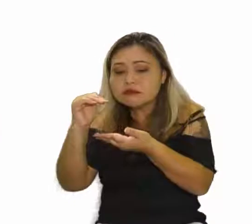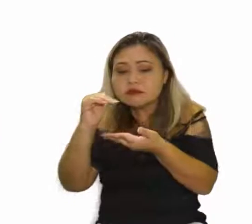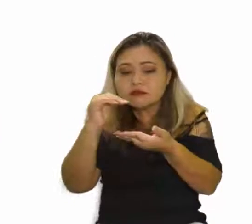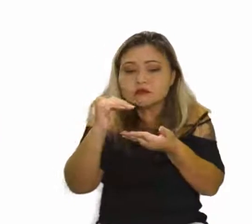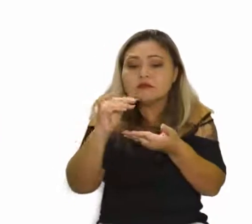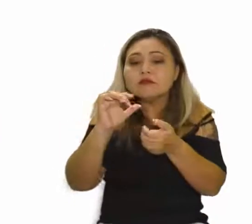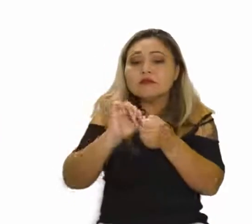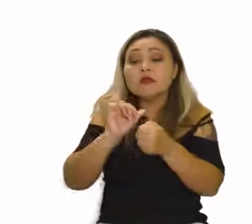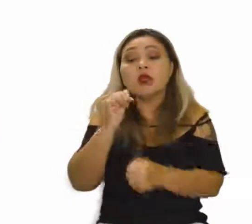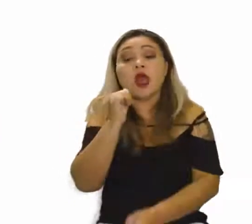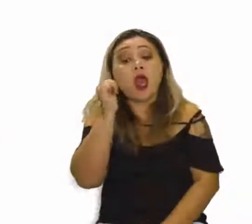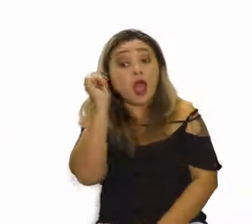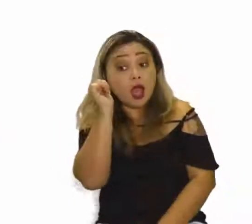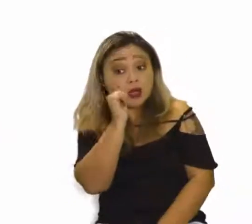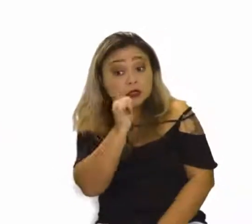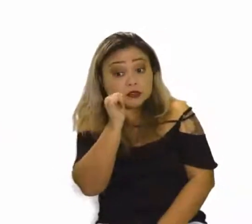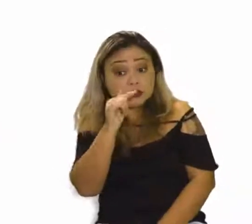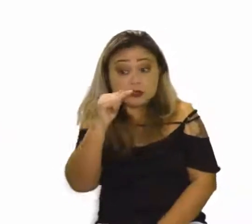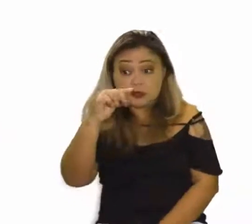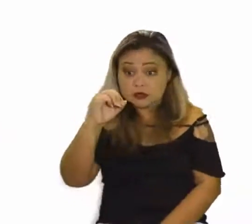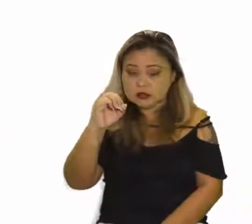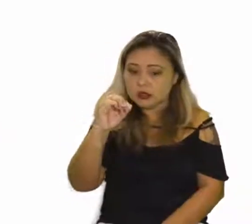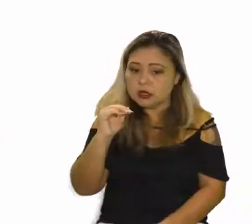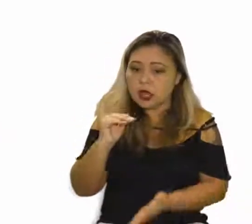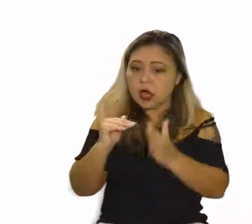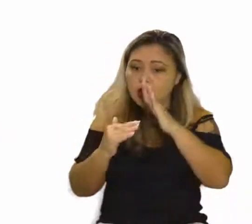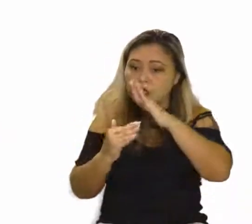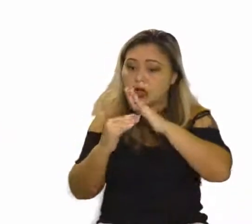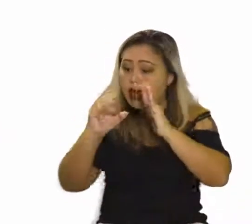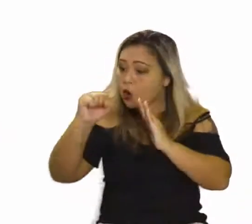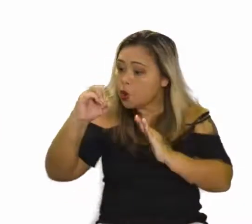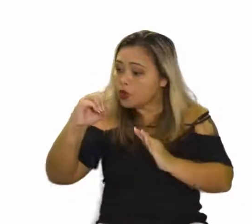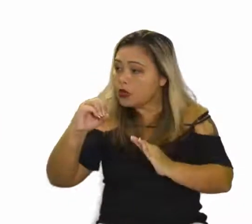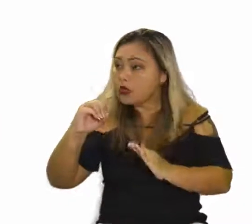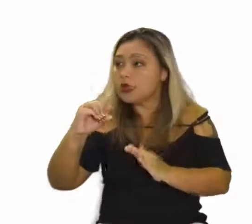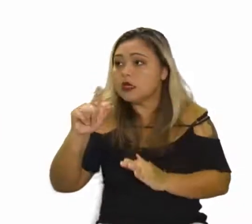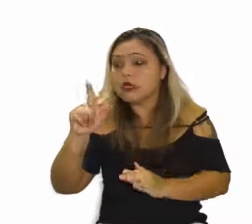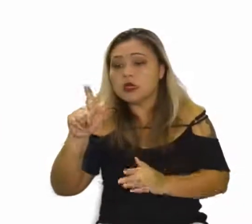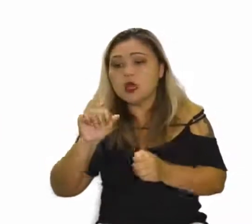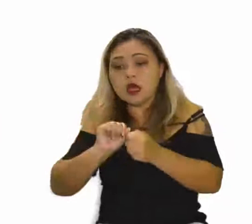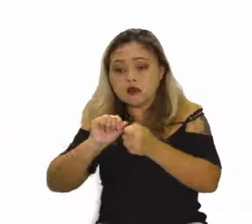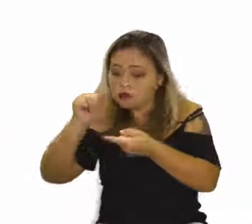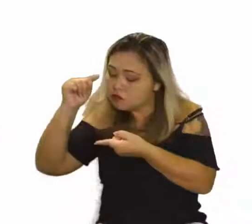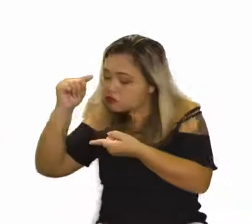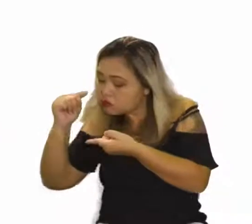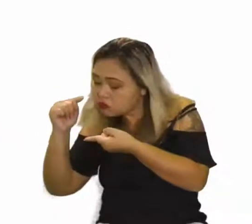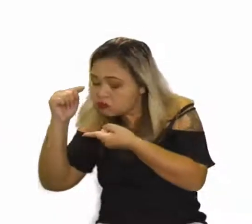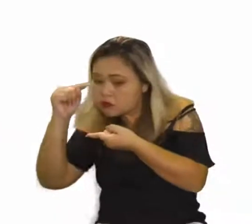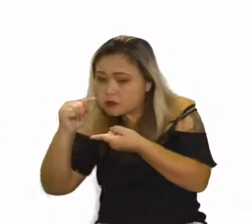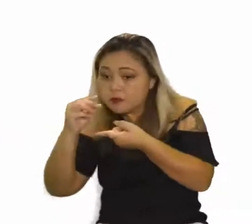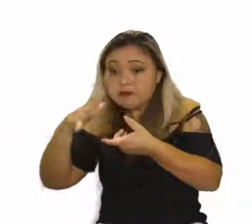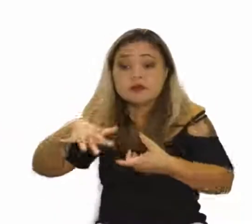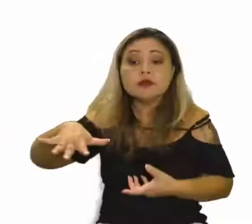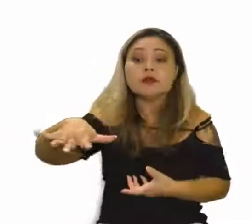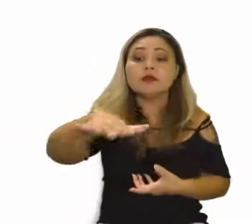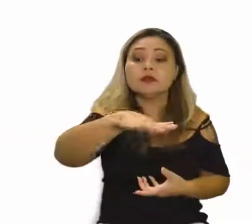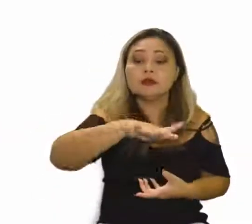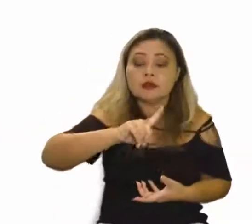peso de 70 a 80 gramas. Por que isso, professor? Porque na grande maioria, dentro da